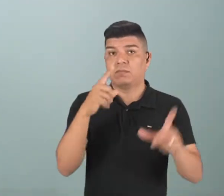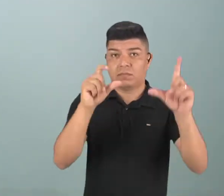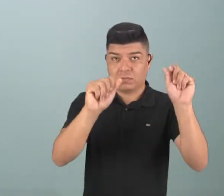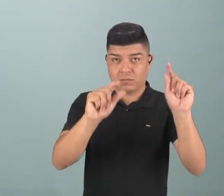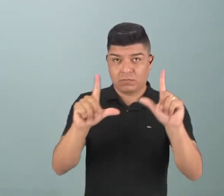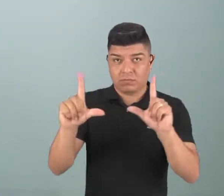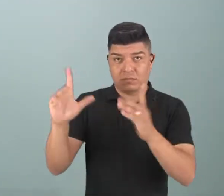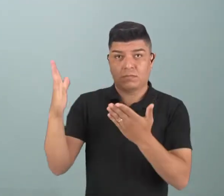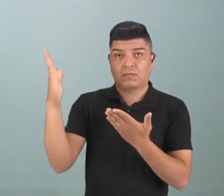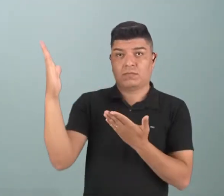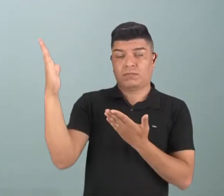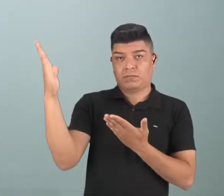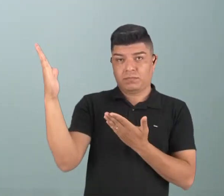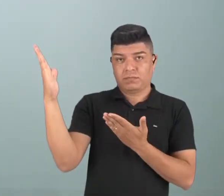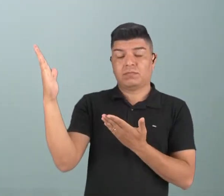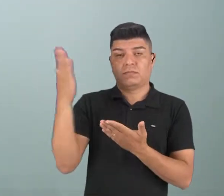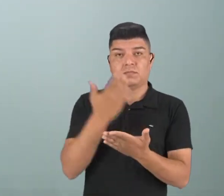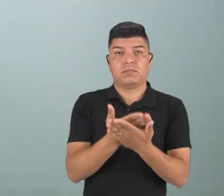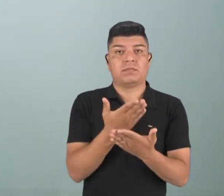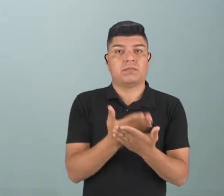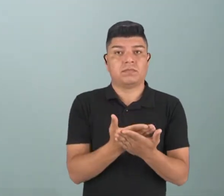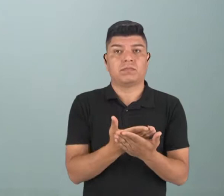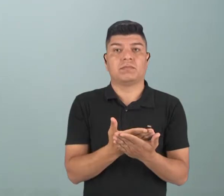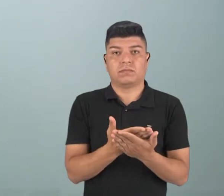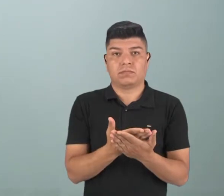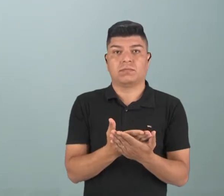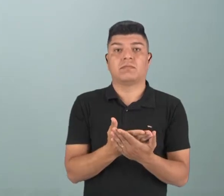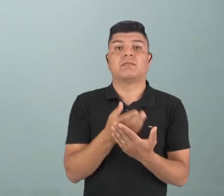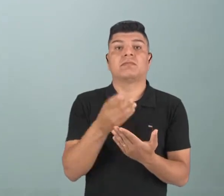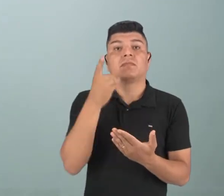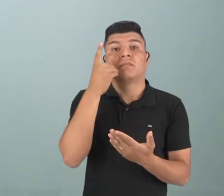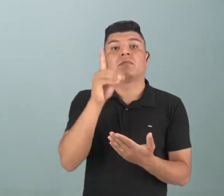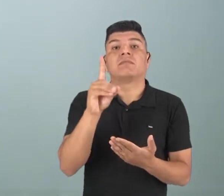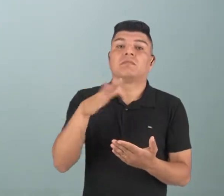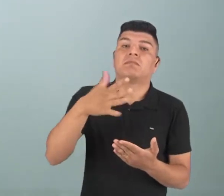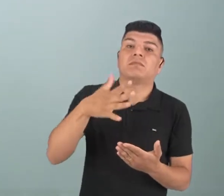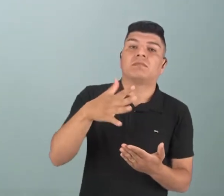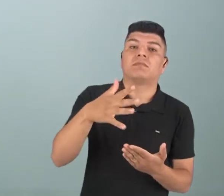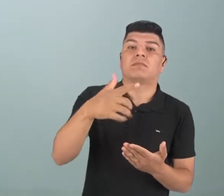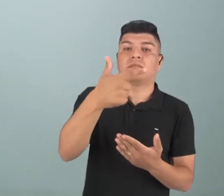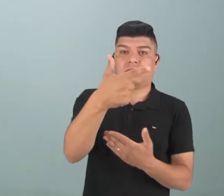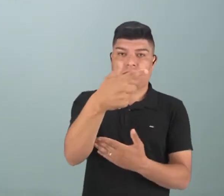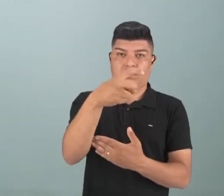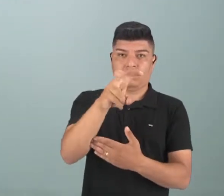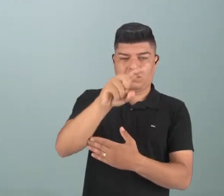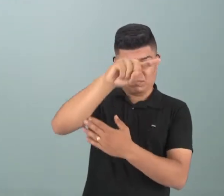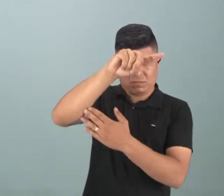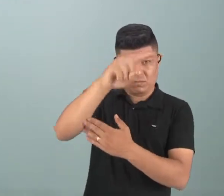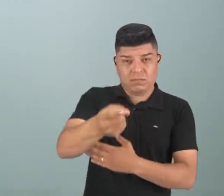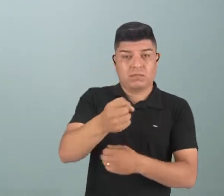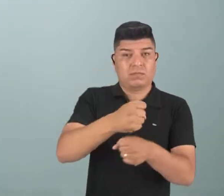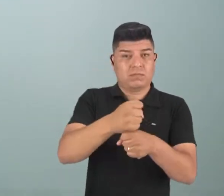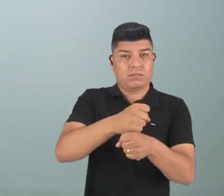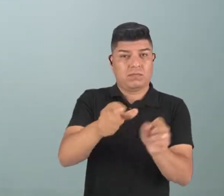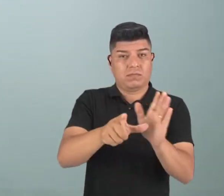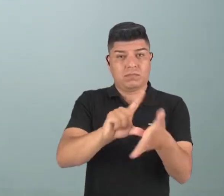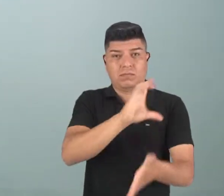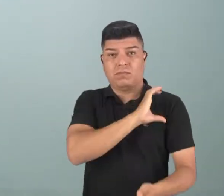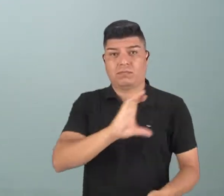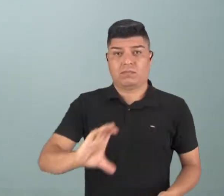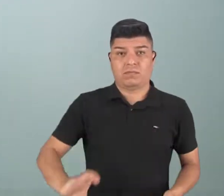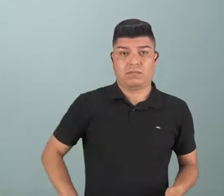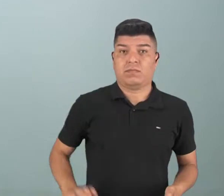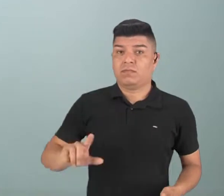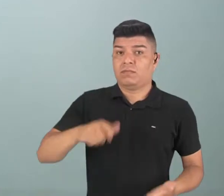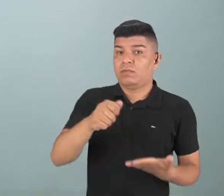vocês, nessa aula e nas outras aulas, né, datam às vezes de 25.000 anos antes de Cristo. Mas depois da